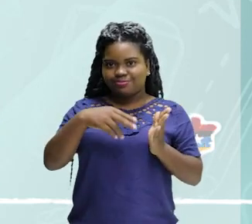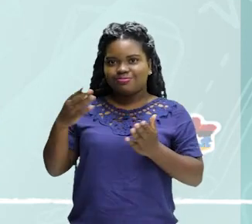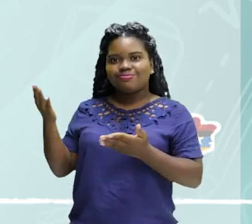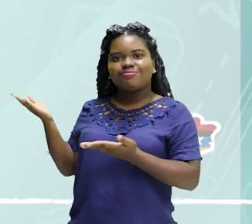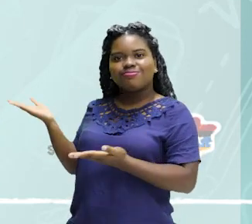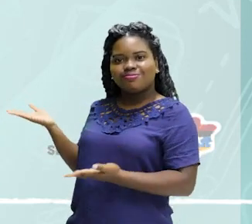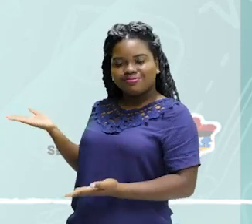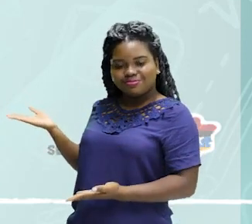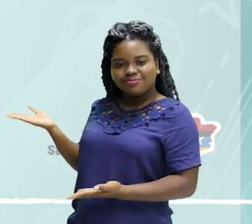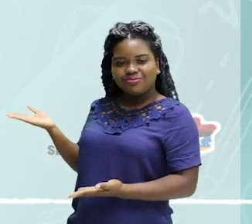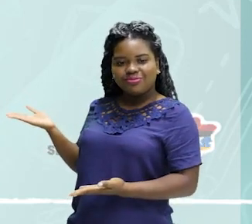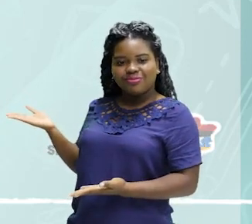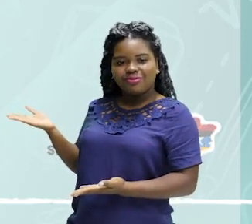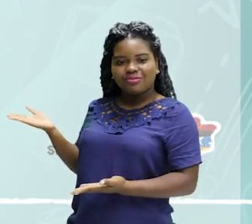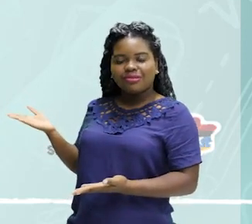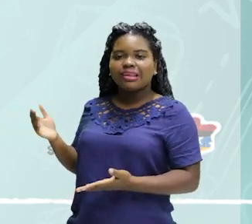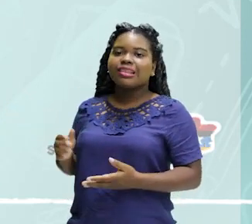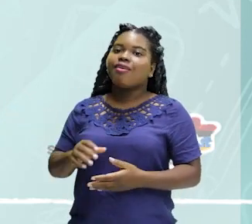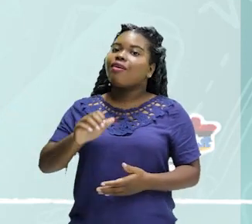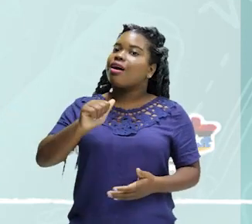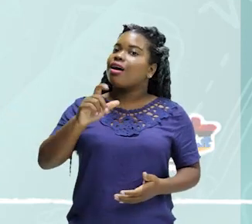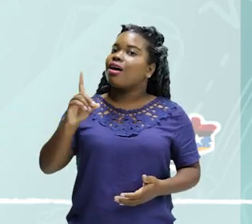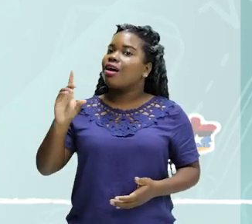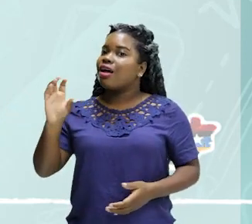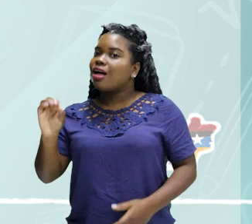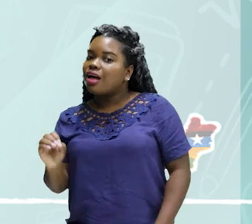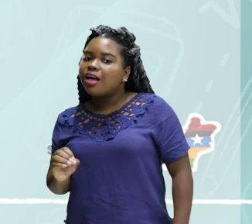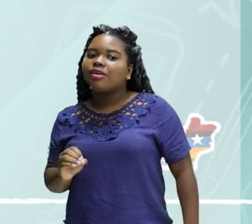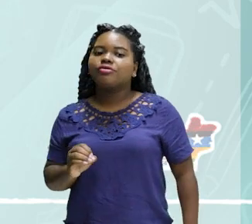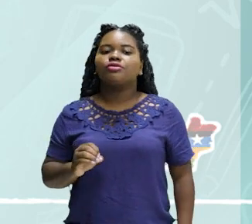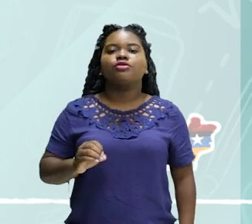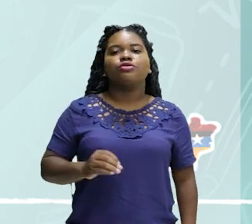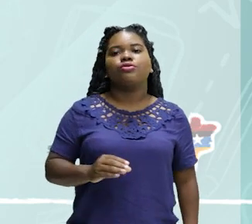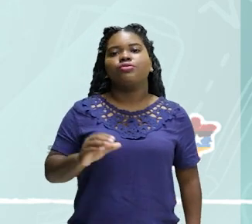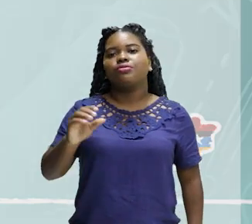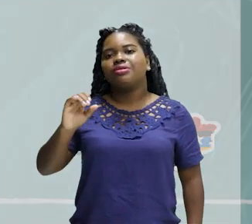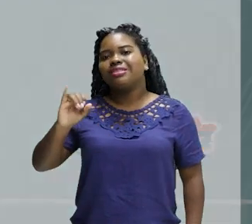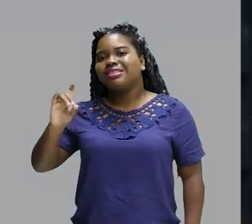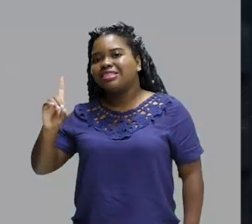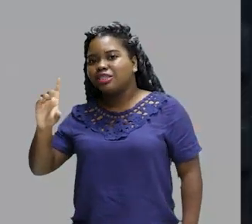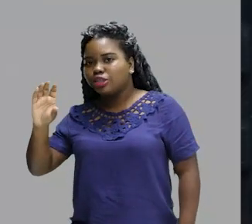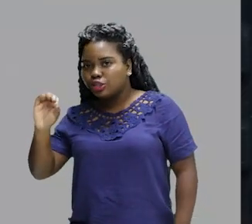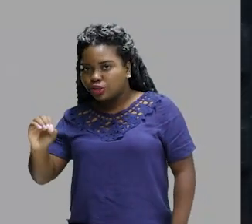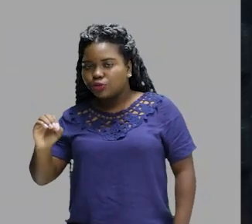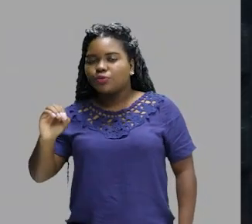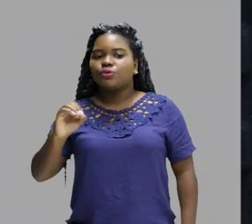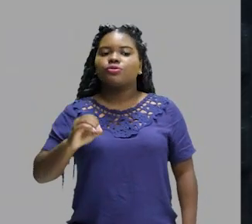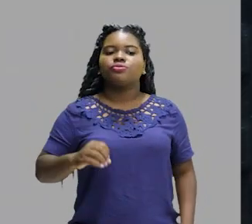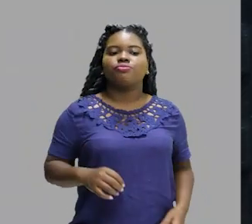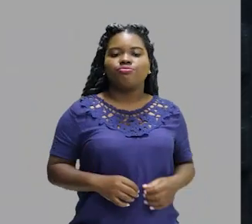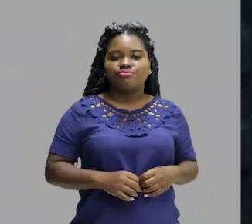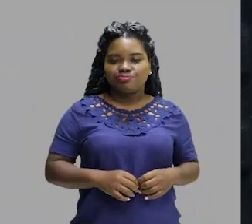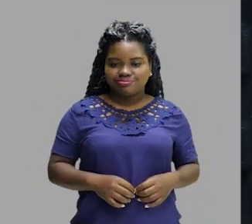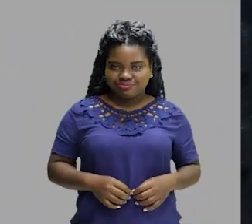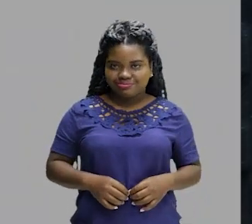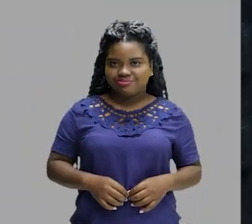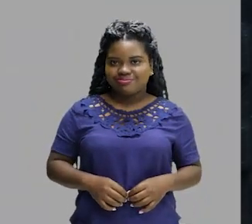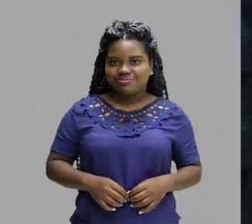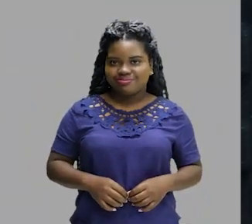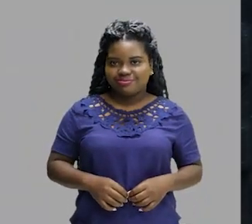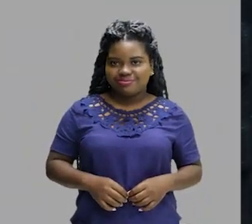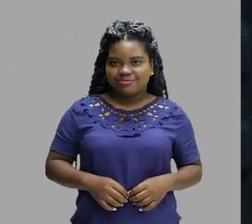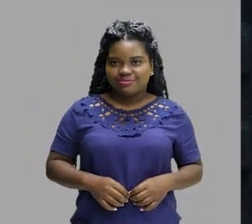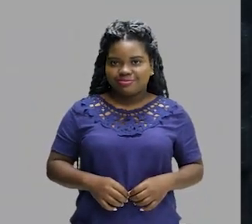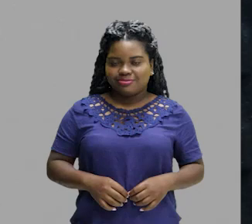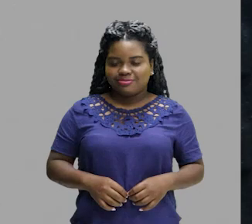terminados en ado, cantar, cantado, y en ido, comer, comido, sonreír, sonreído.